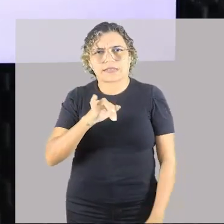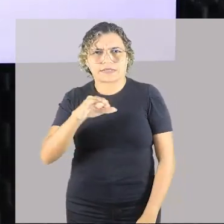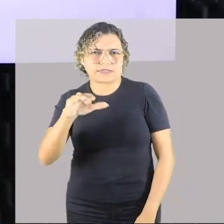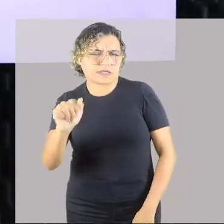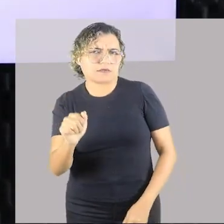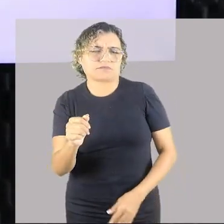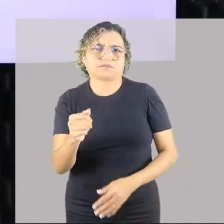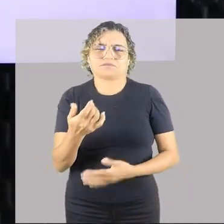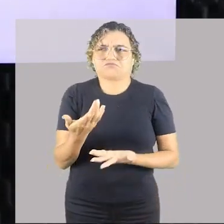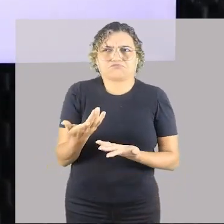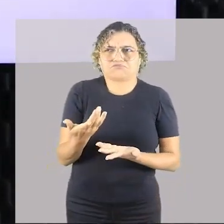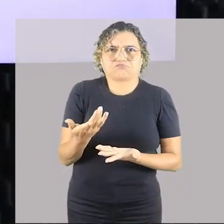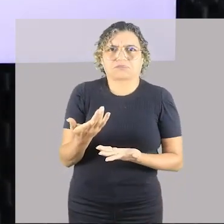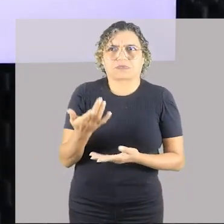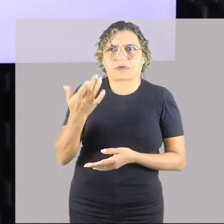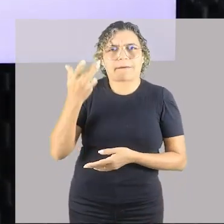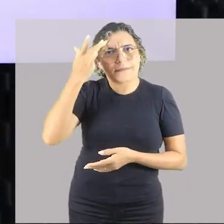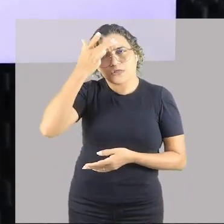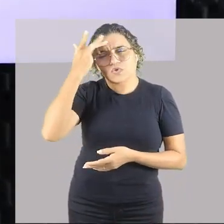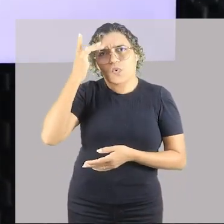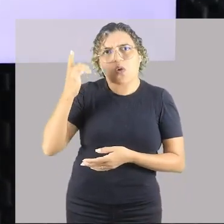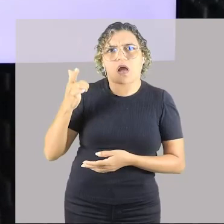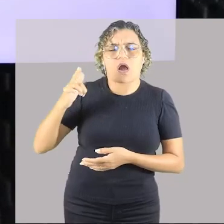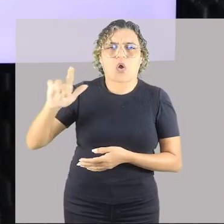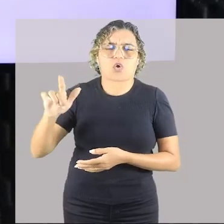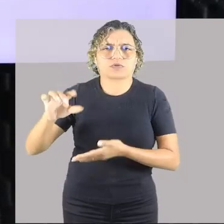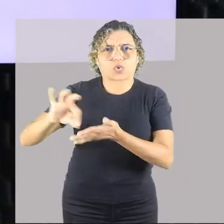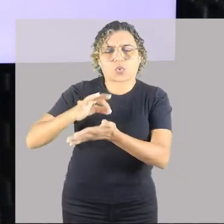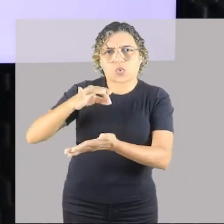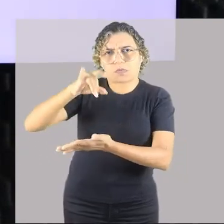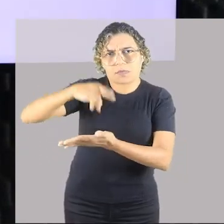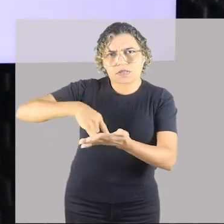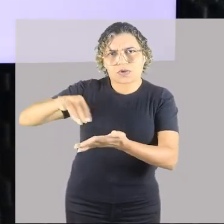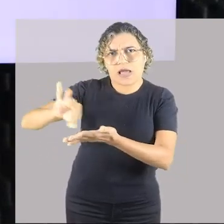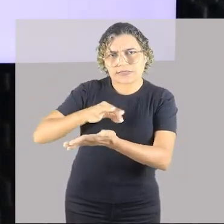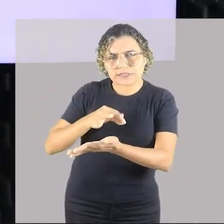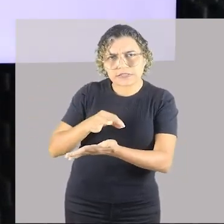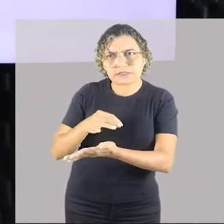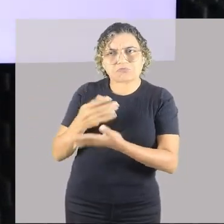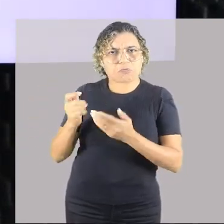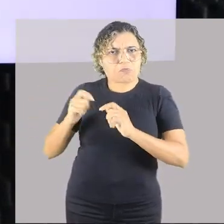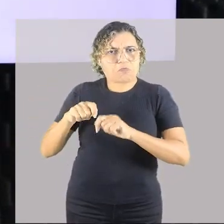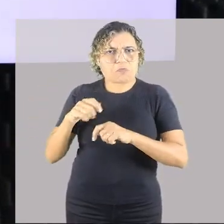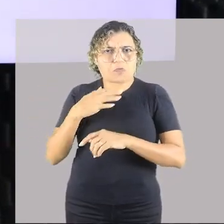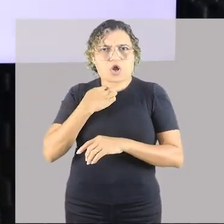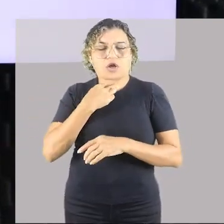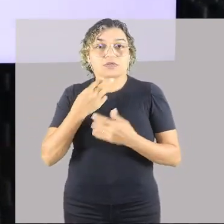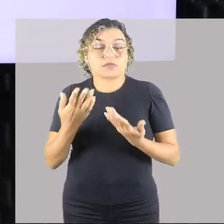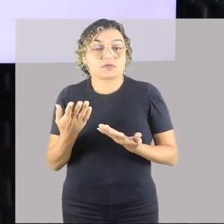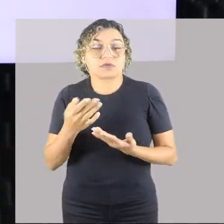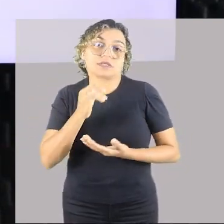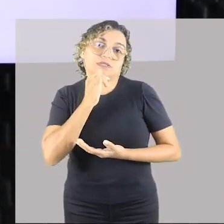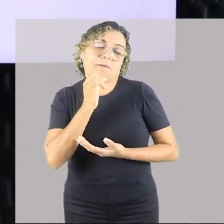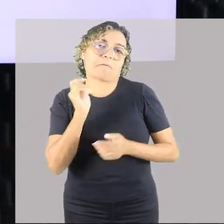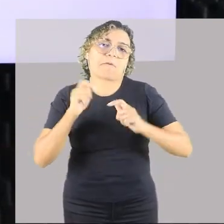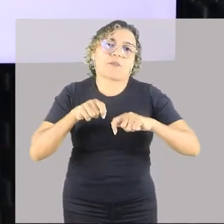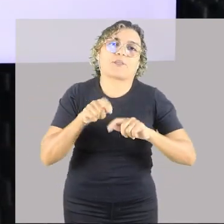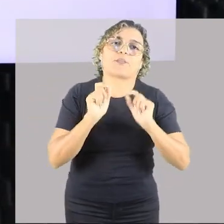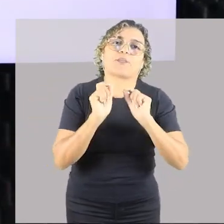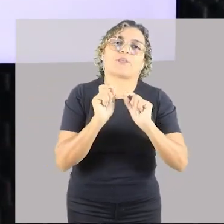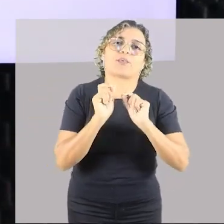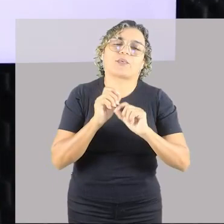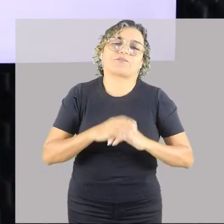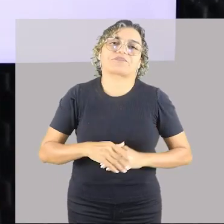alguém que não possuía competência assinou um documento que não podia. Você pode averiguar e solicitar dentro do processo por meio